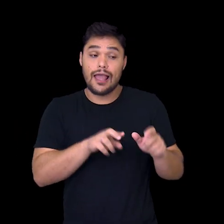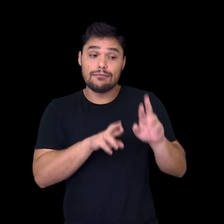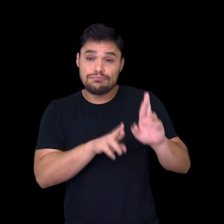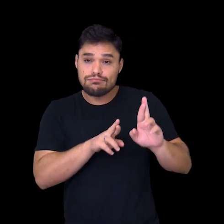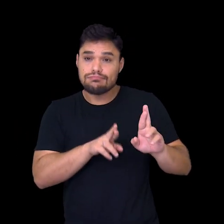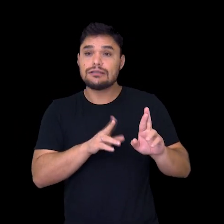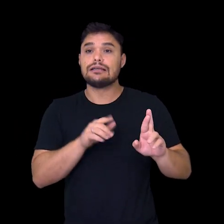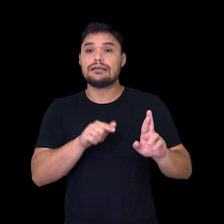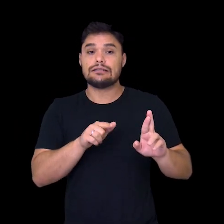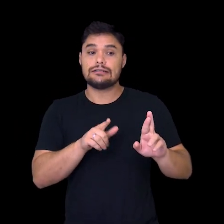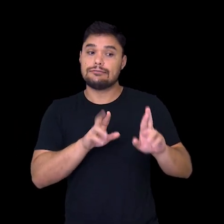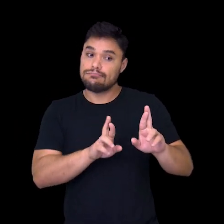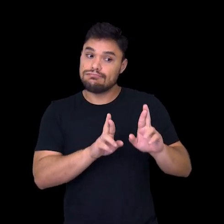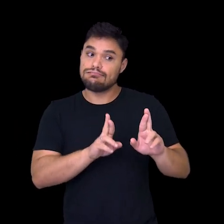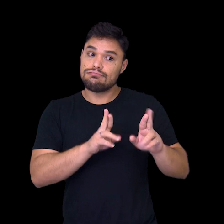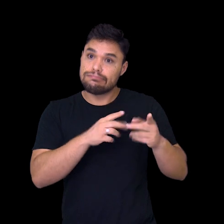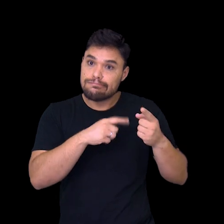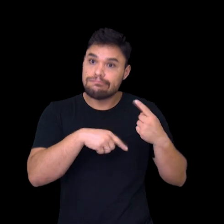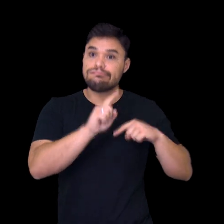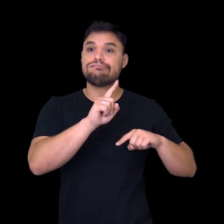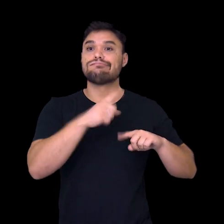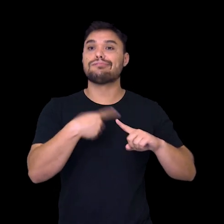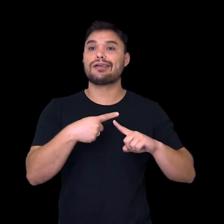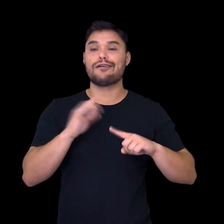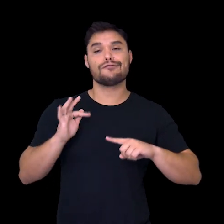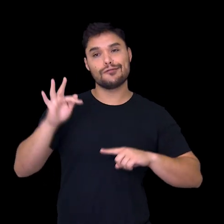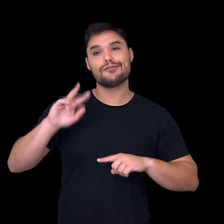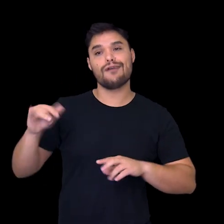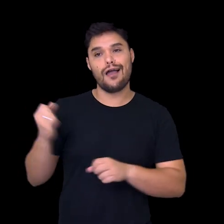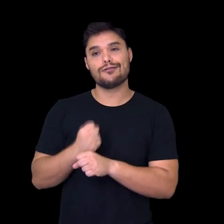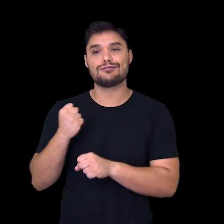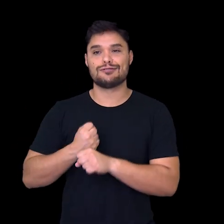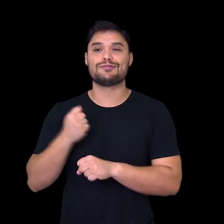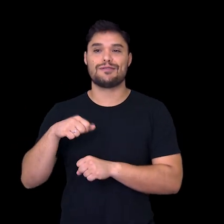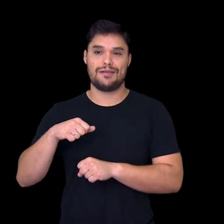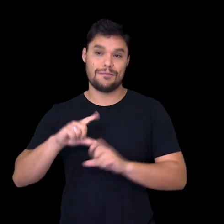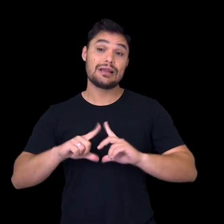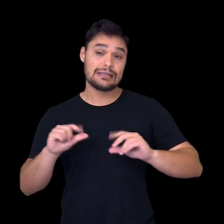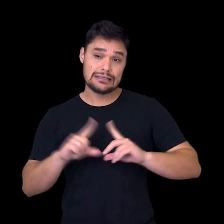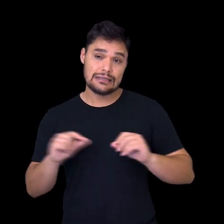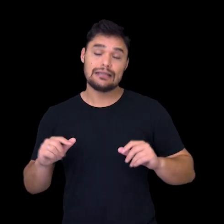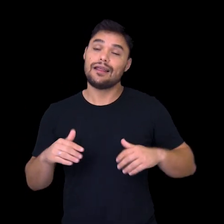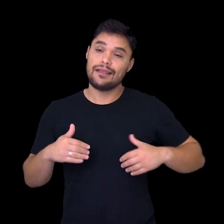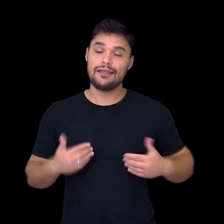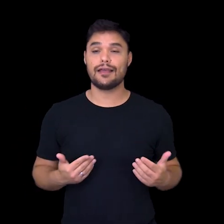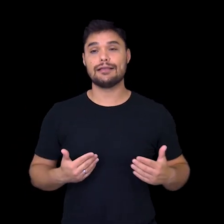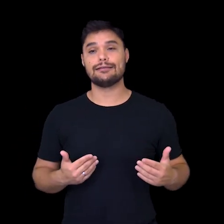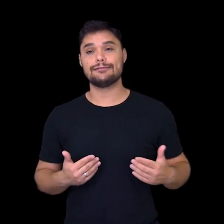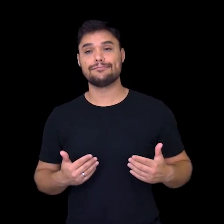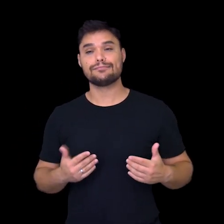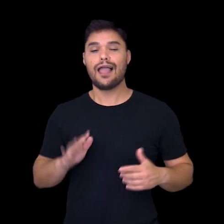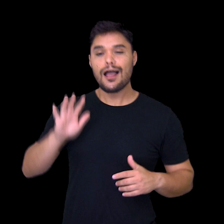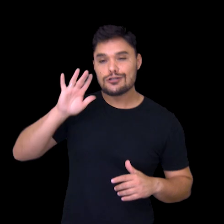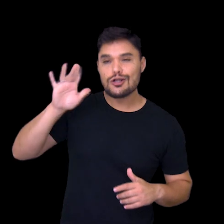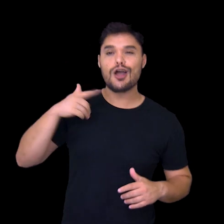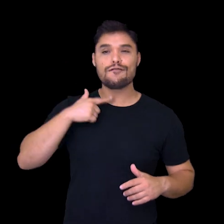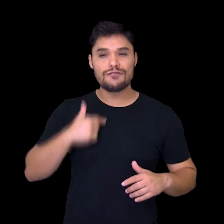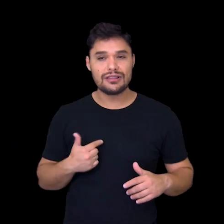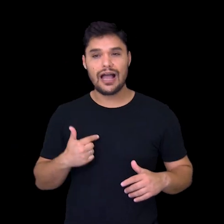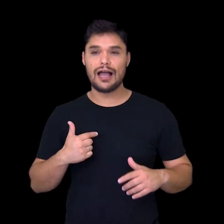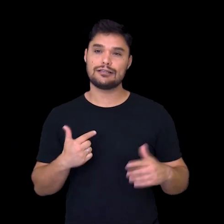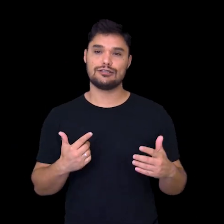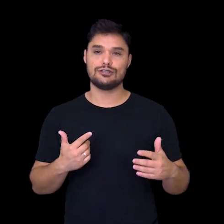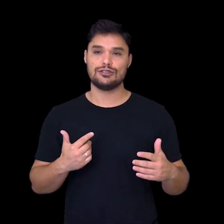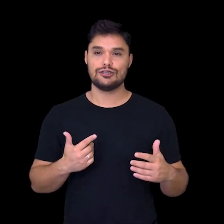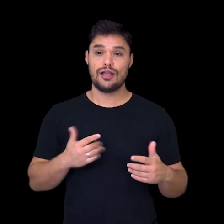têm uma expectativa, inclusive, de ascensão a partir da chegada de Brasília, e aí é que o sonho